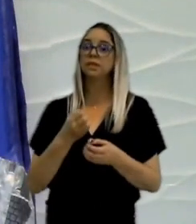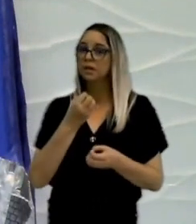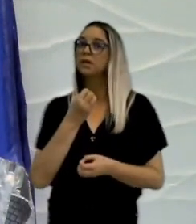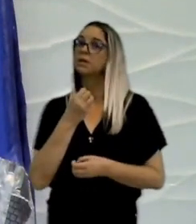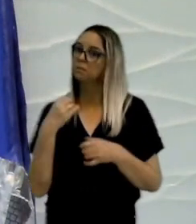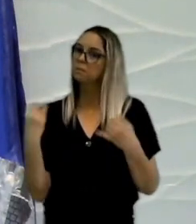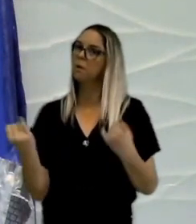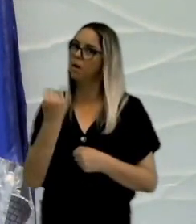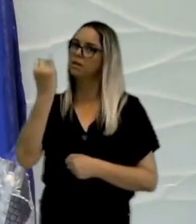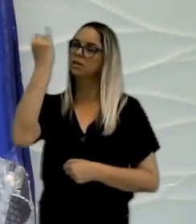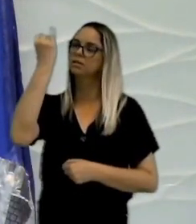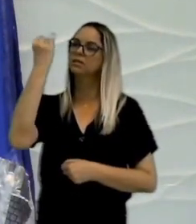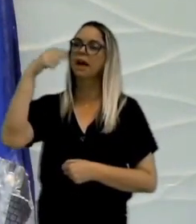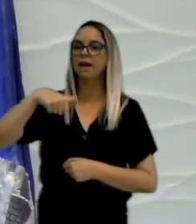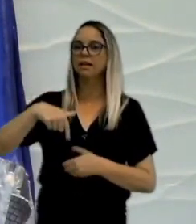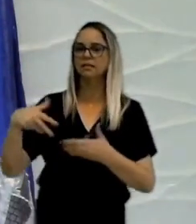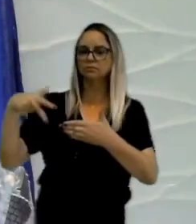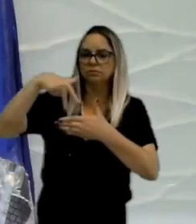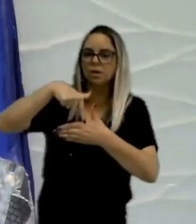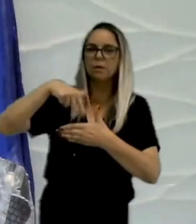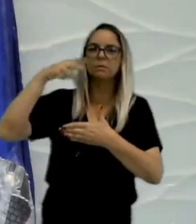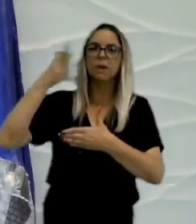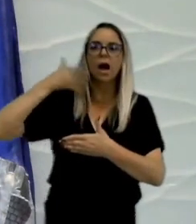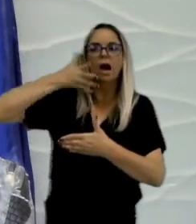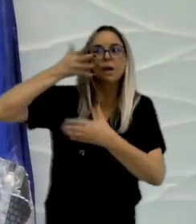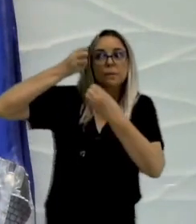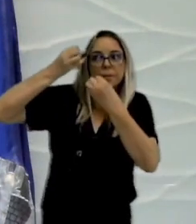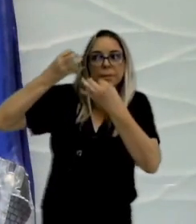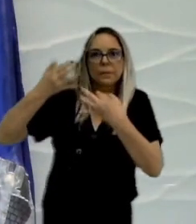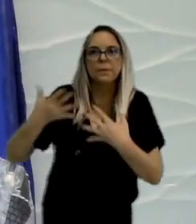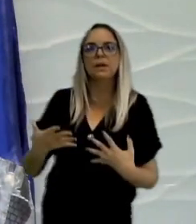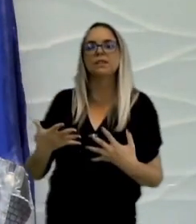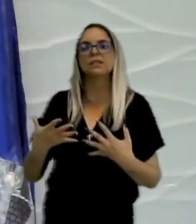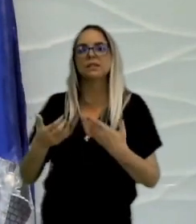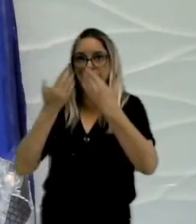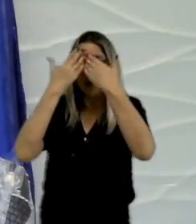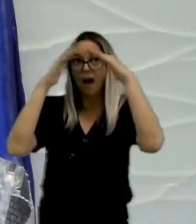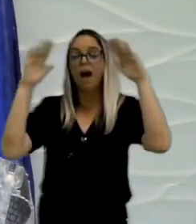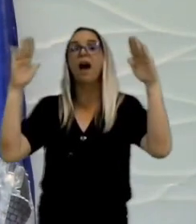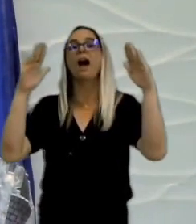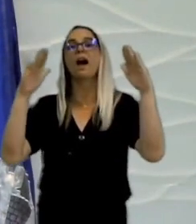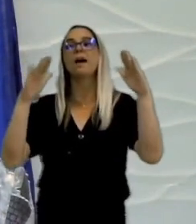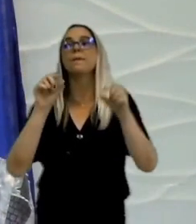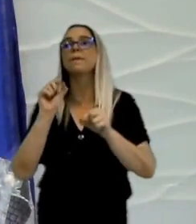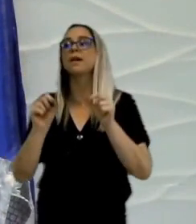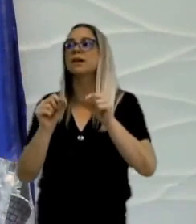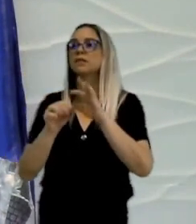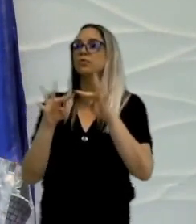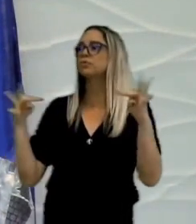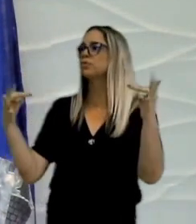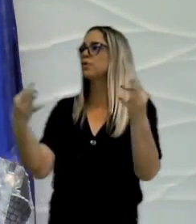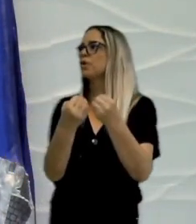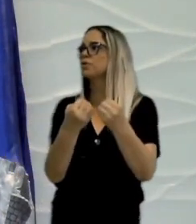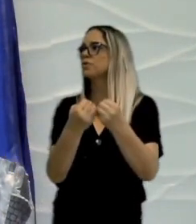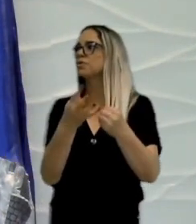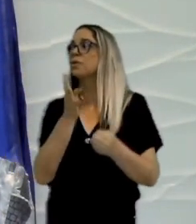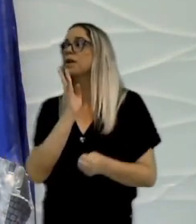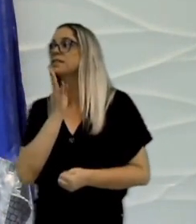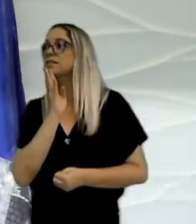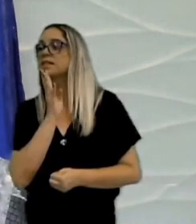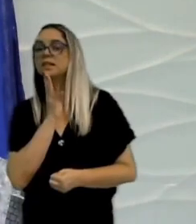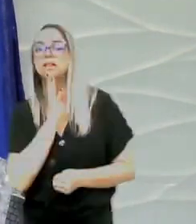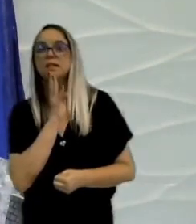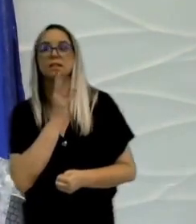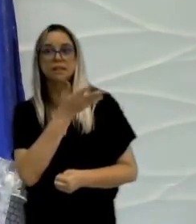essa tribuna com clareza e trazer os fatos para que todos tomem o devido conhecimento.